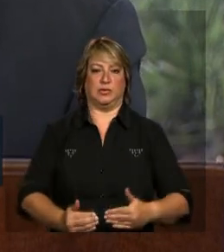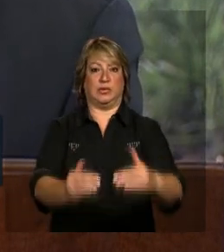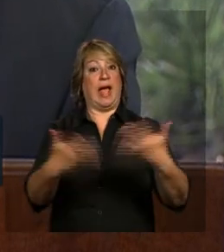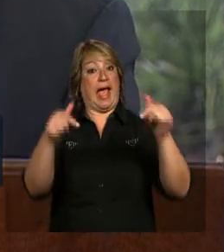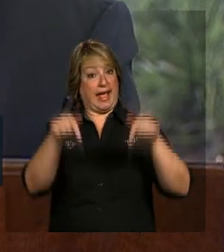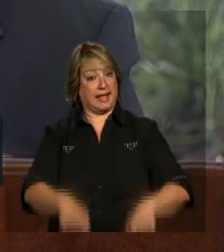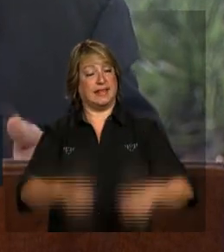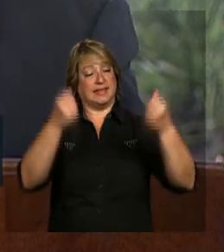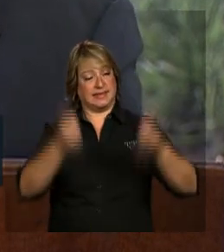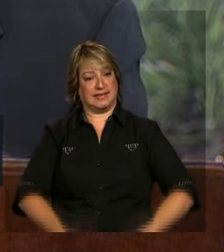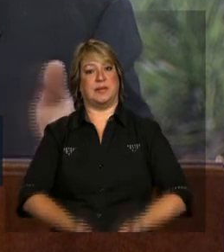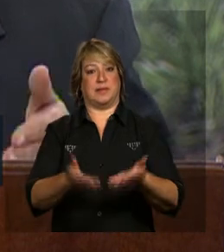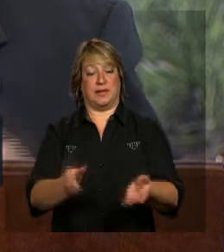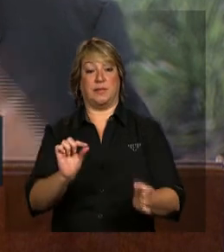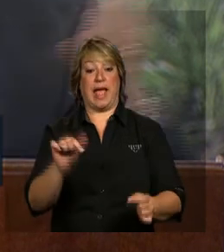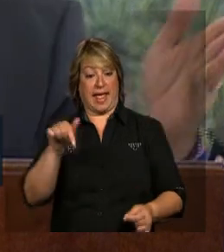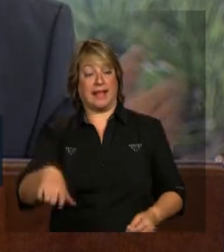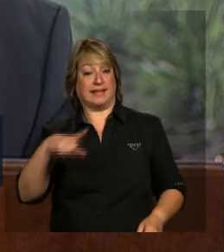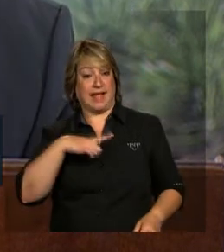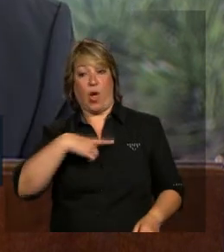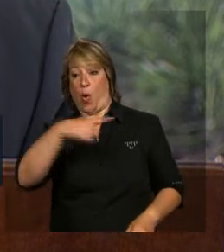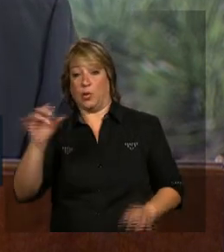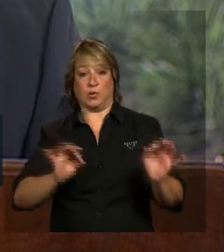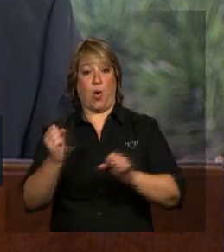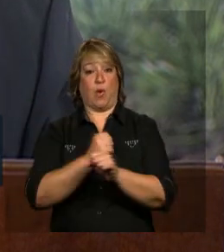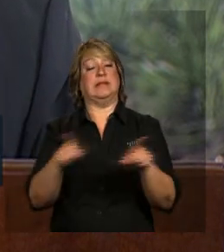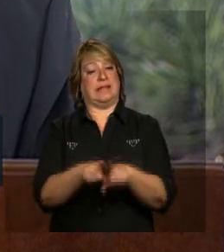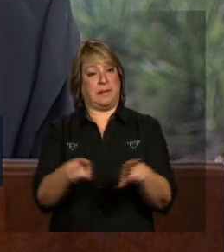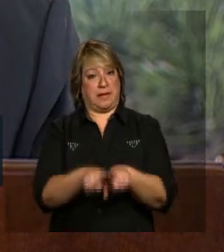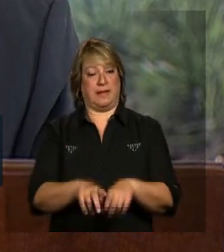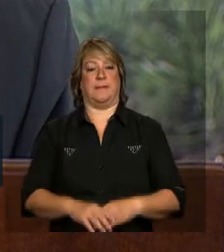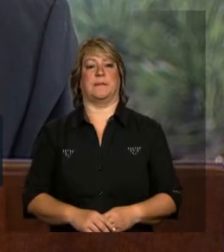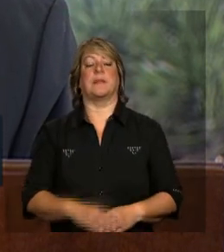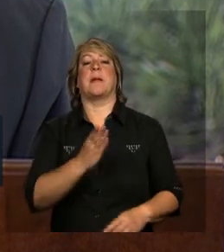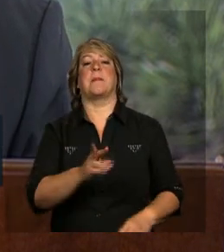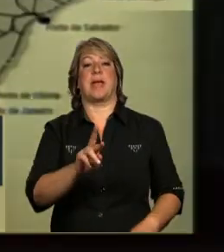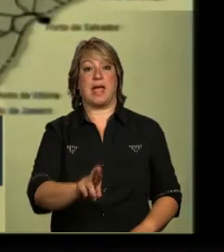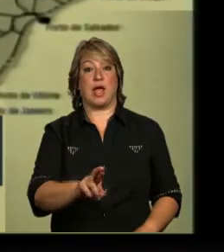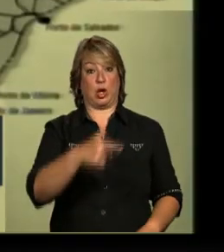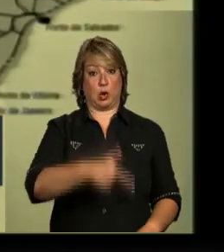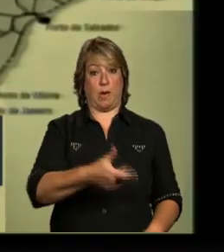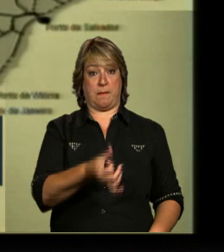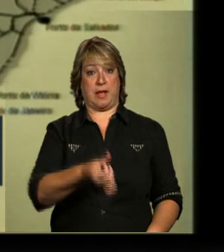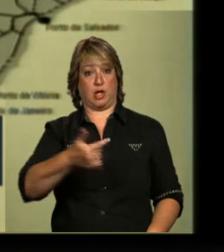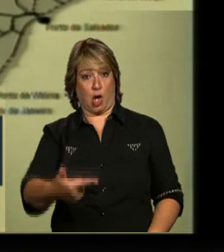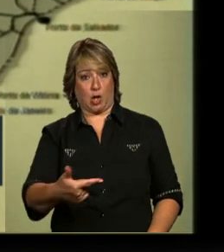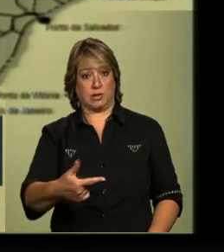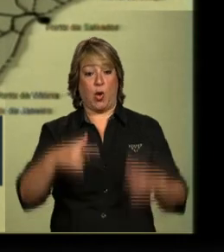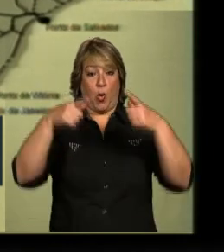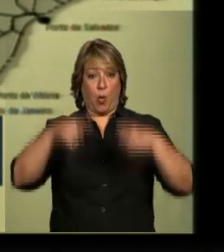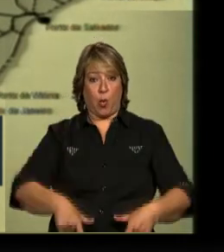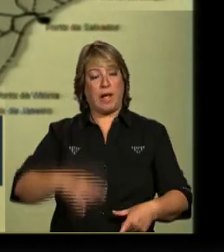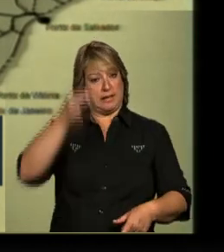um exemplo Claro disso nós temos aqui nas outras concessões exemplos semelhantes na br-262 no